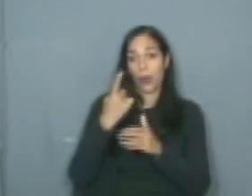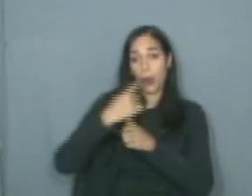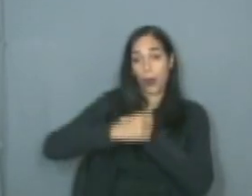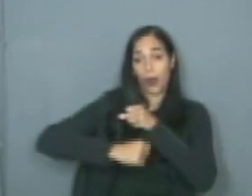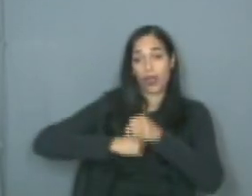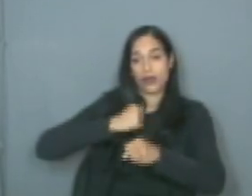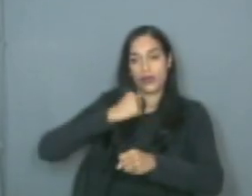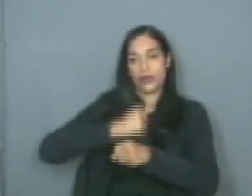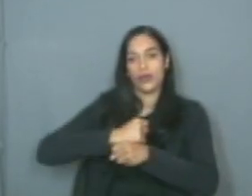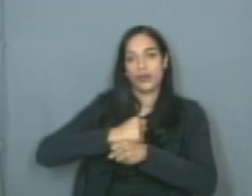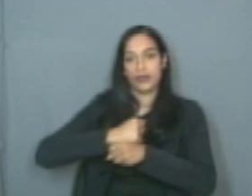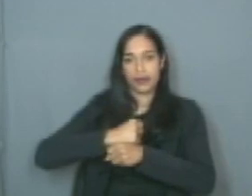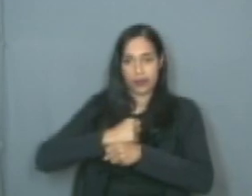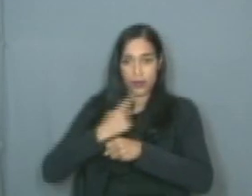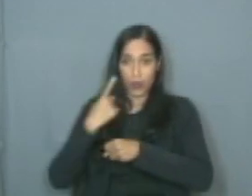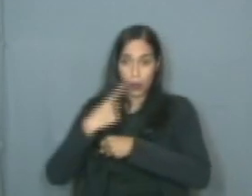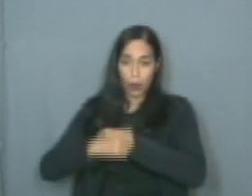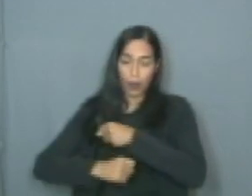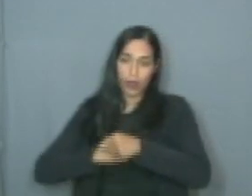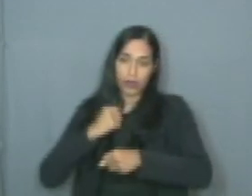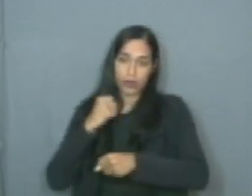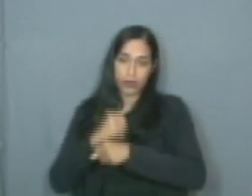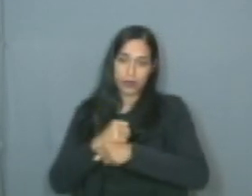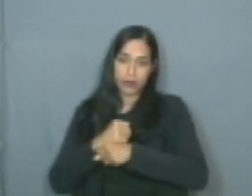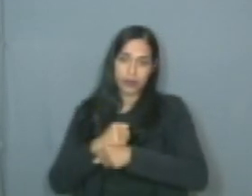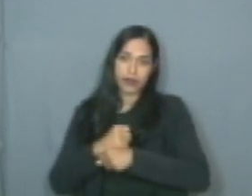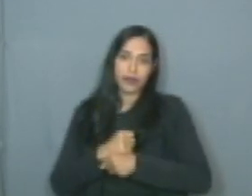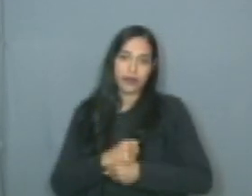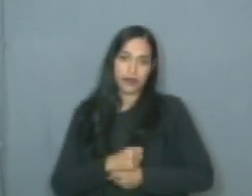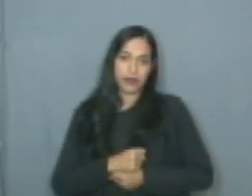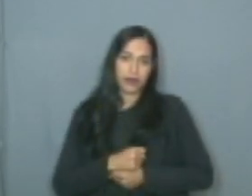ano. Um ano.